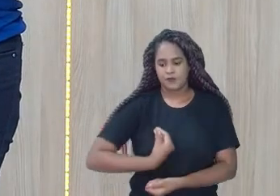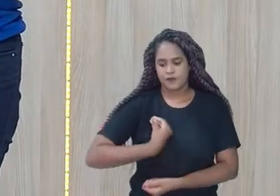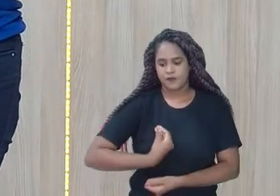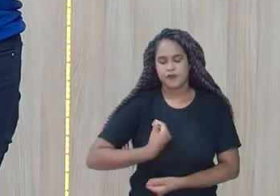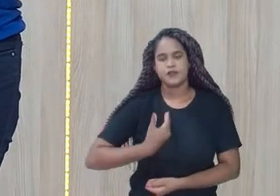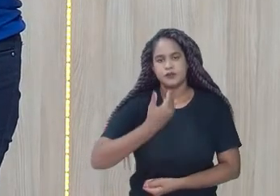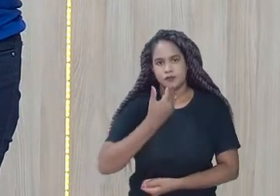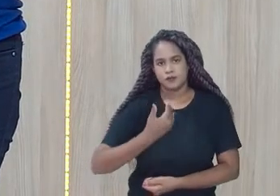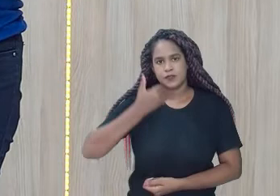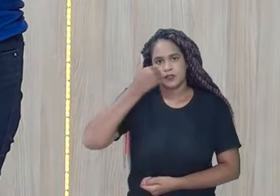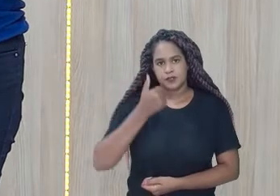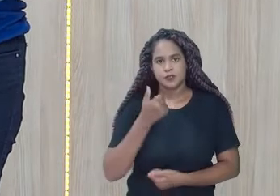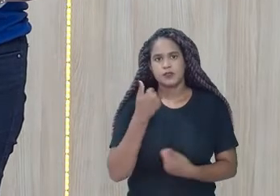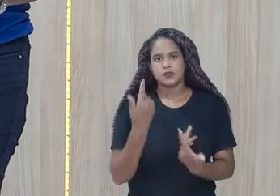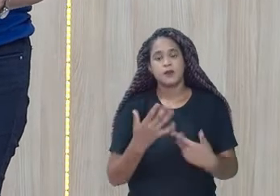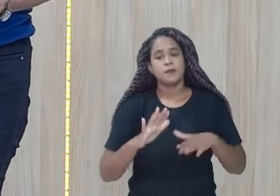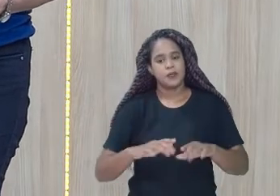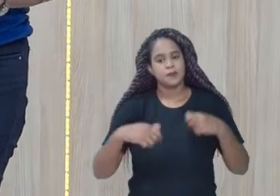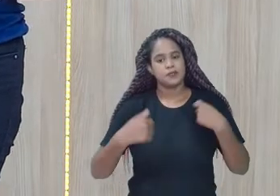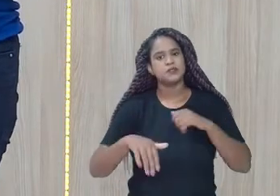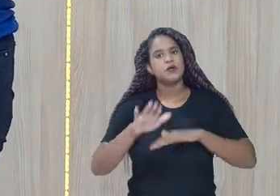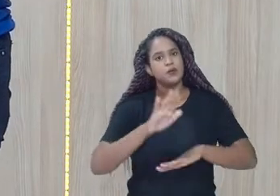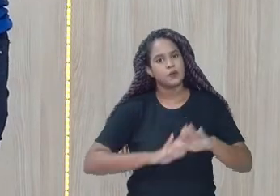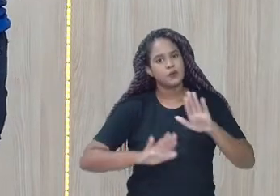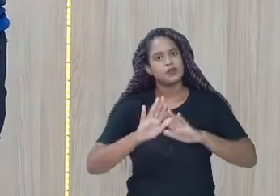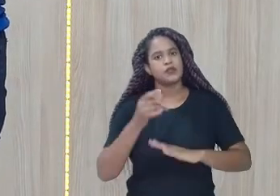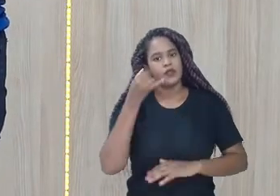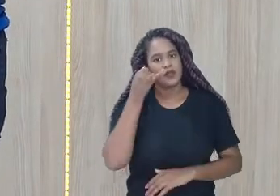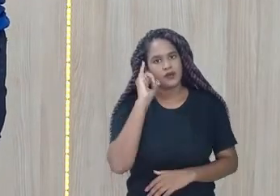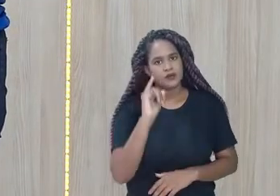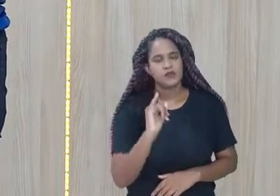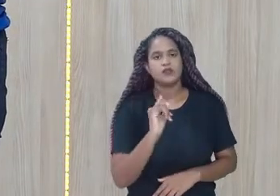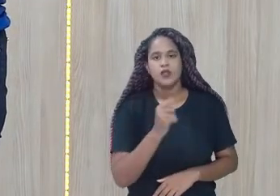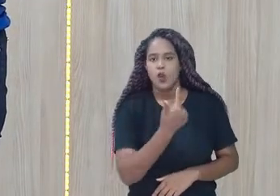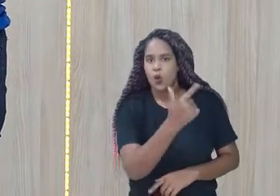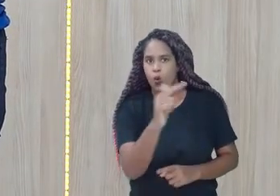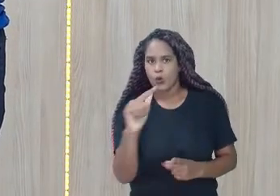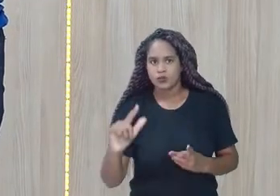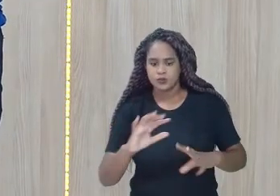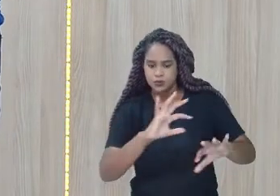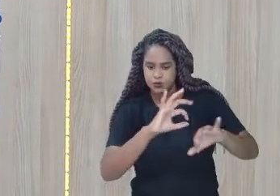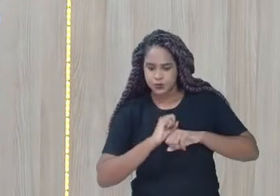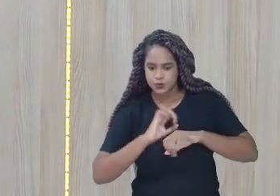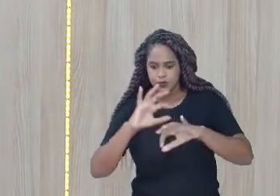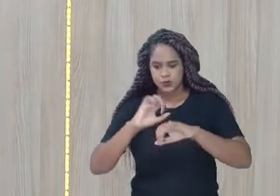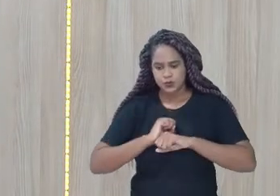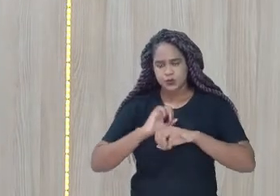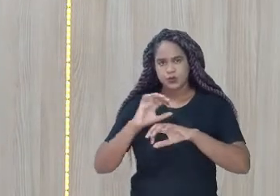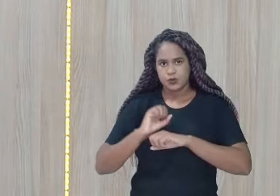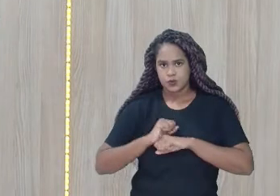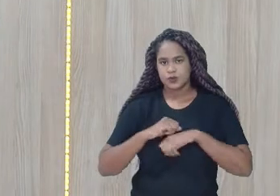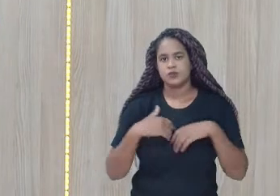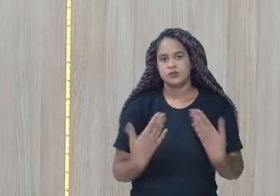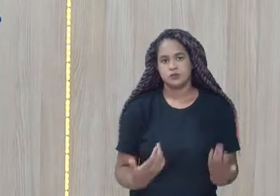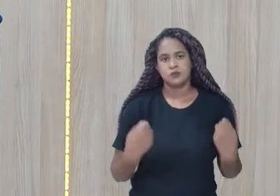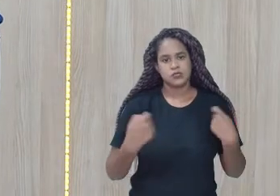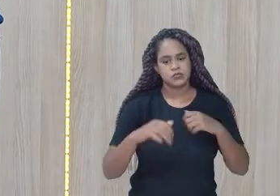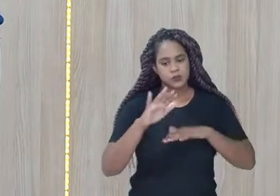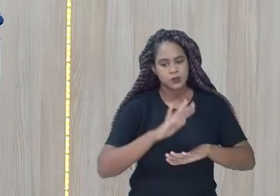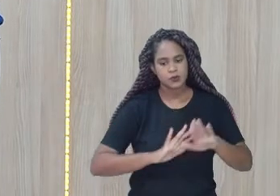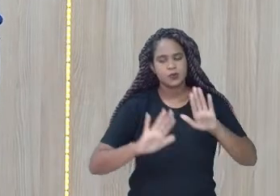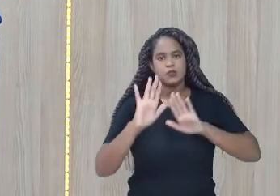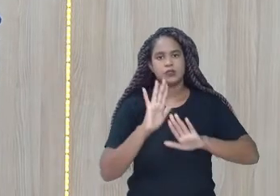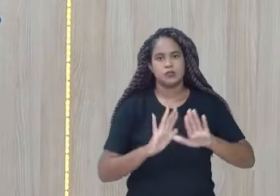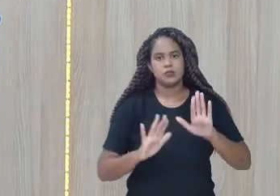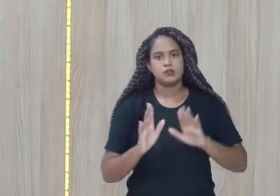desde que você também tenha cuidado para também não estar contaminando outras pessoas por aí. Então, o mesmo cuidado que você tem